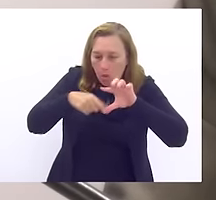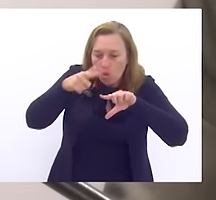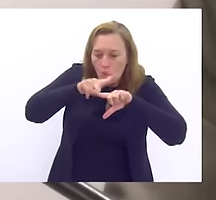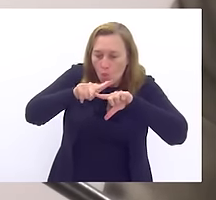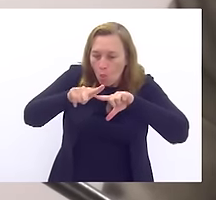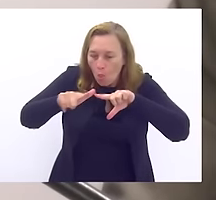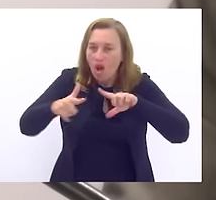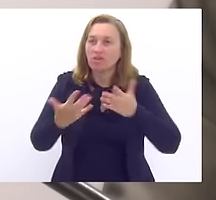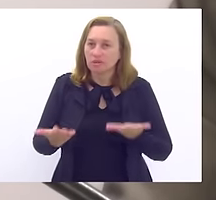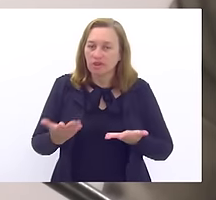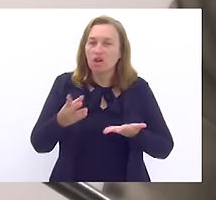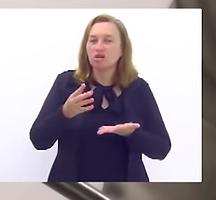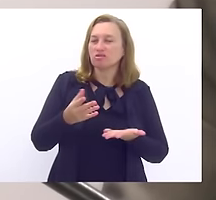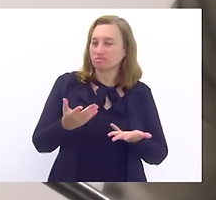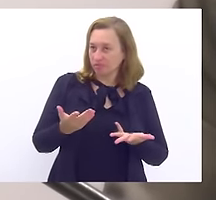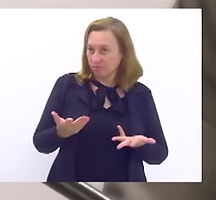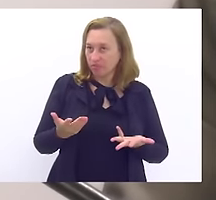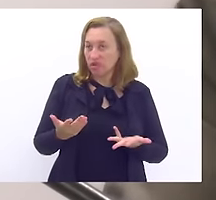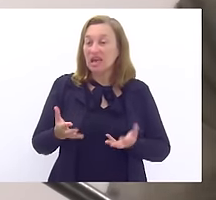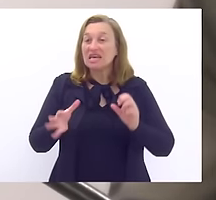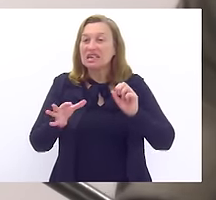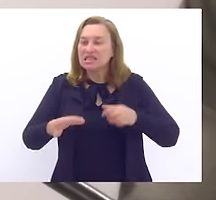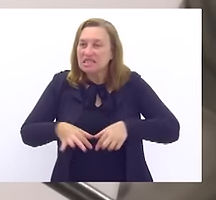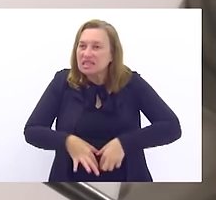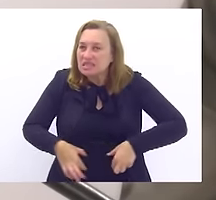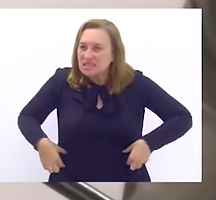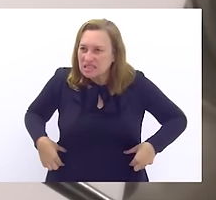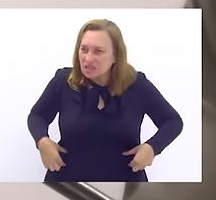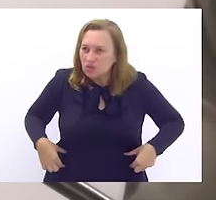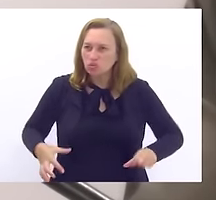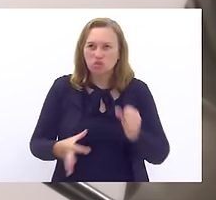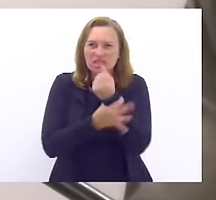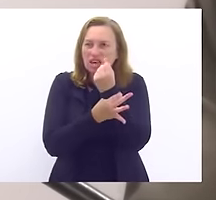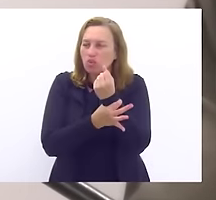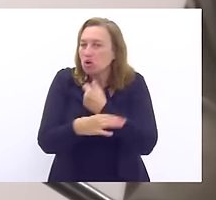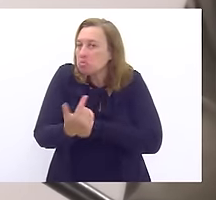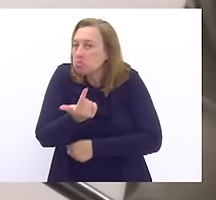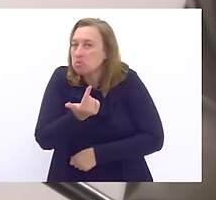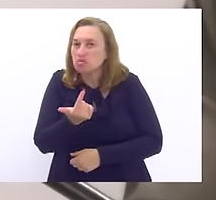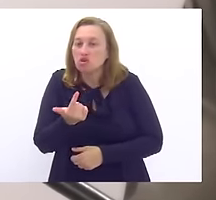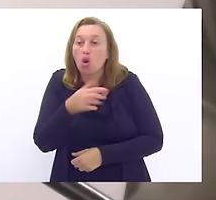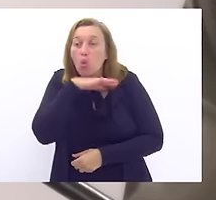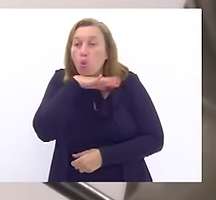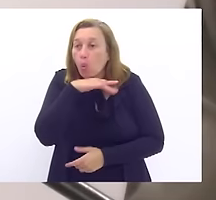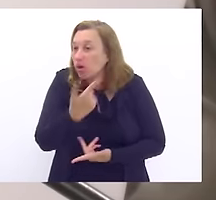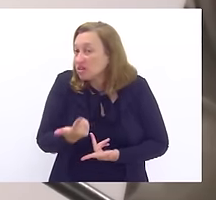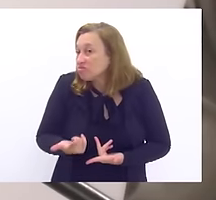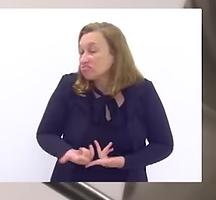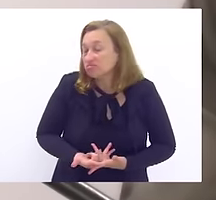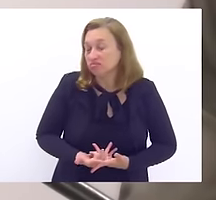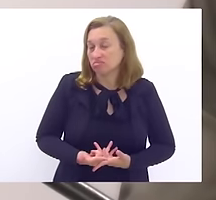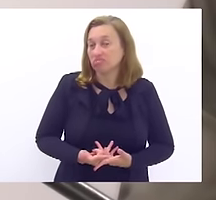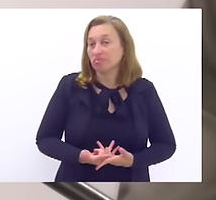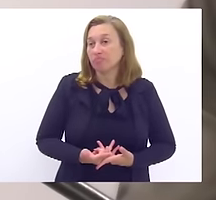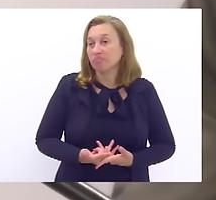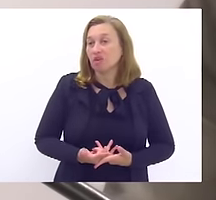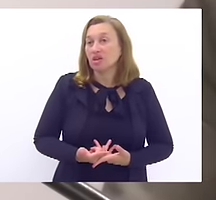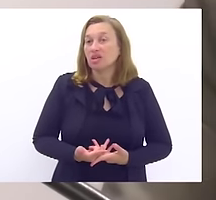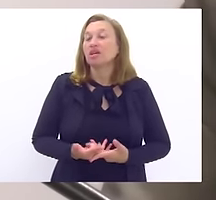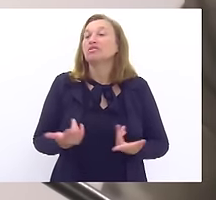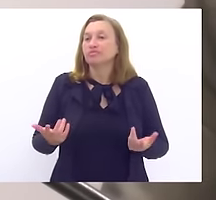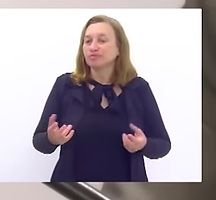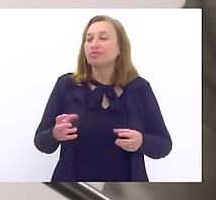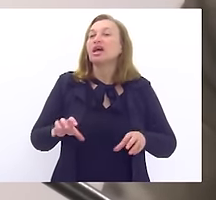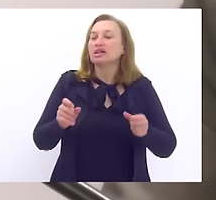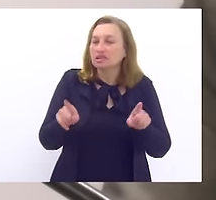fora da realidade sinto de segurança que aonde você vai deixar ali o a cadeira de roda